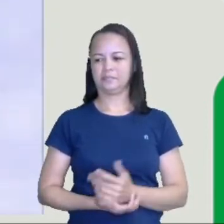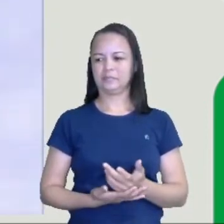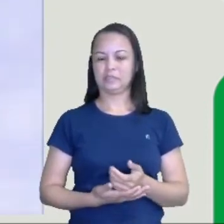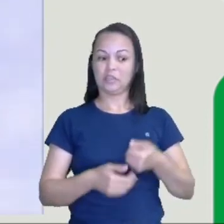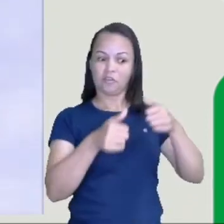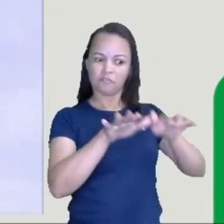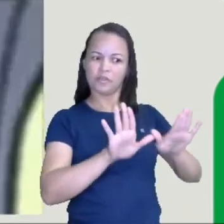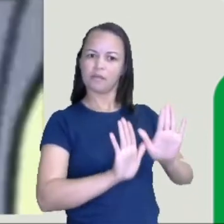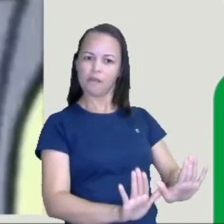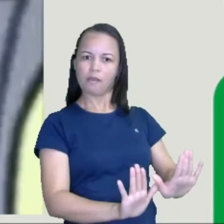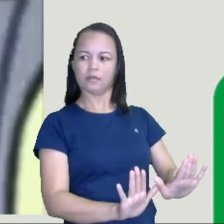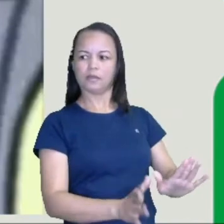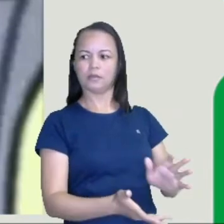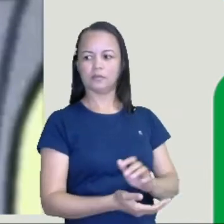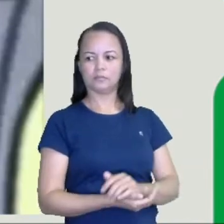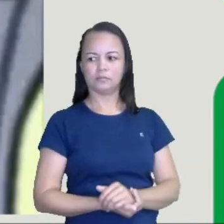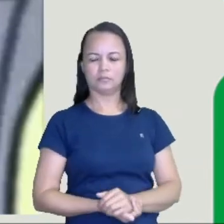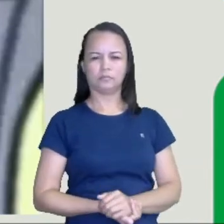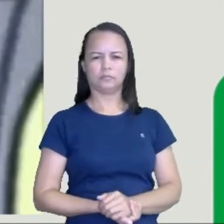Quieto! Fique onde está!